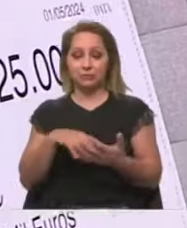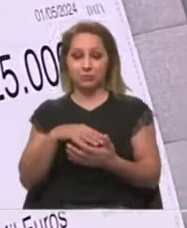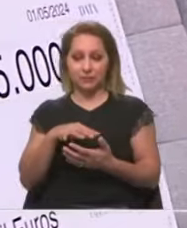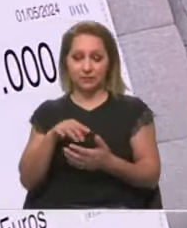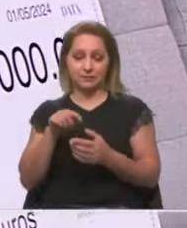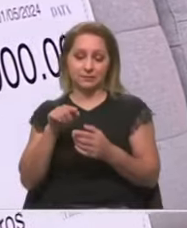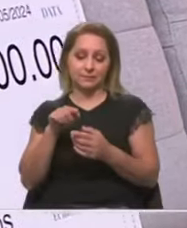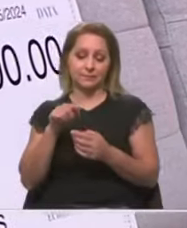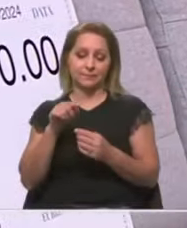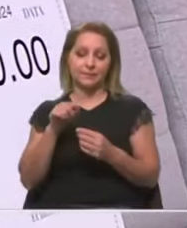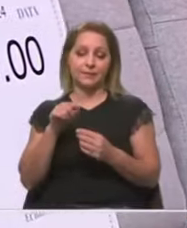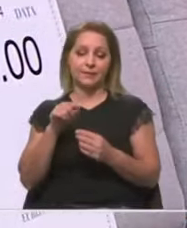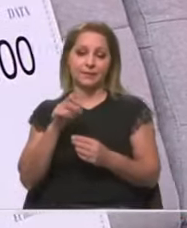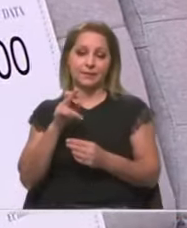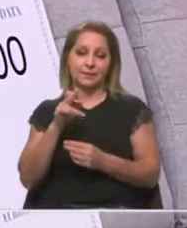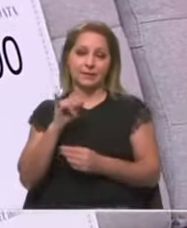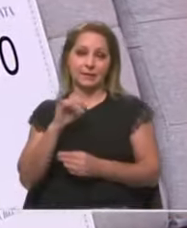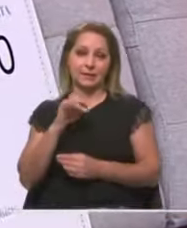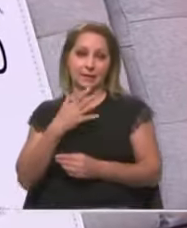ali, e o Ricardo